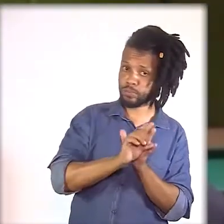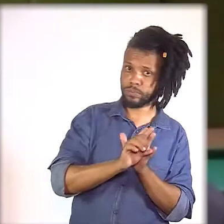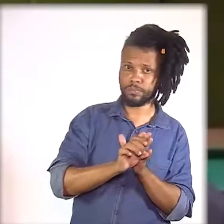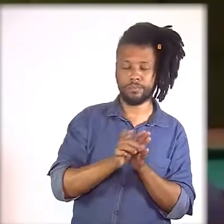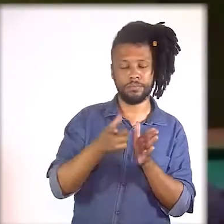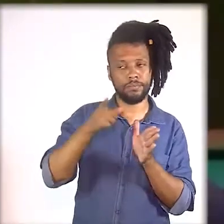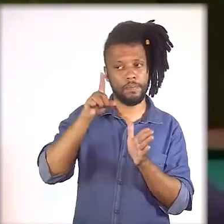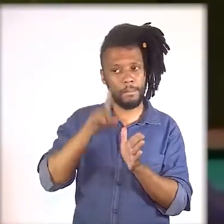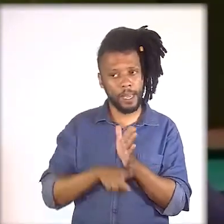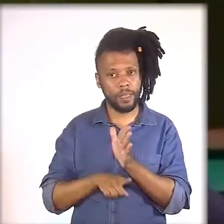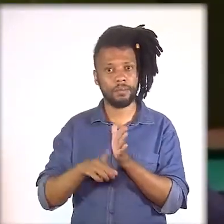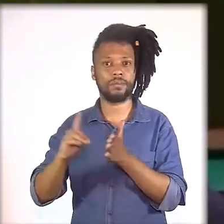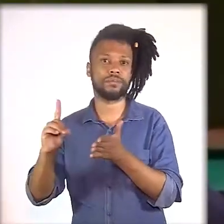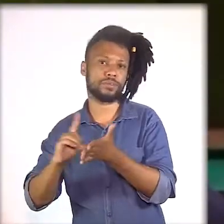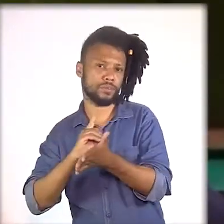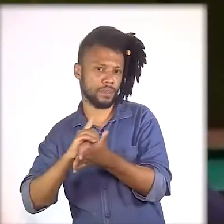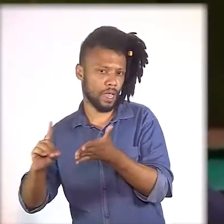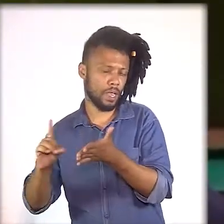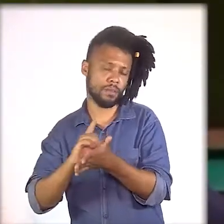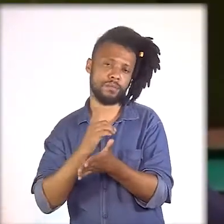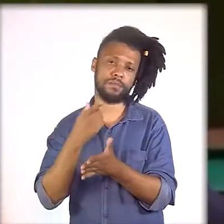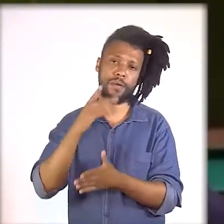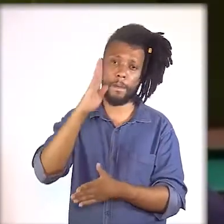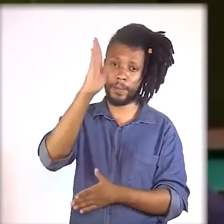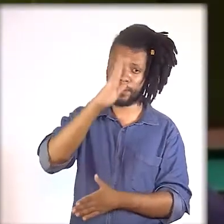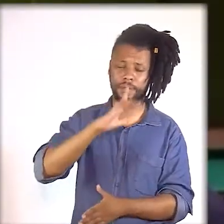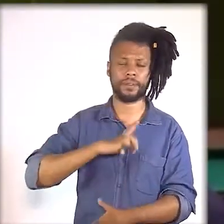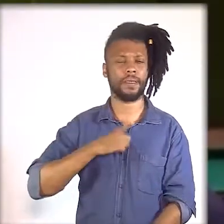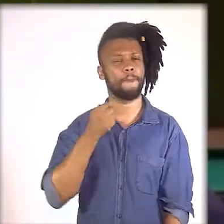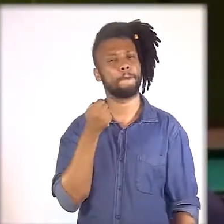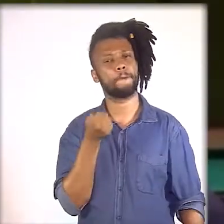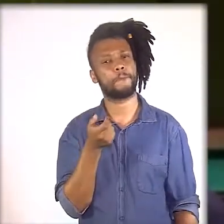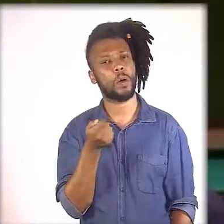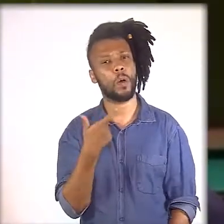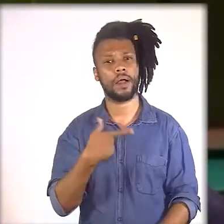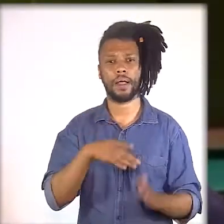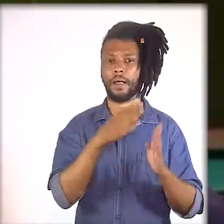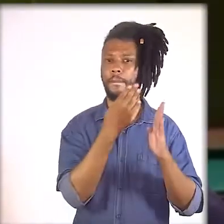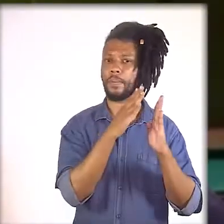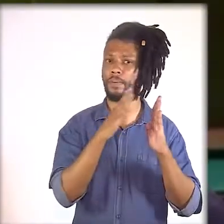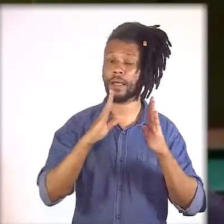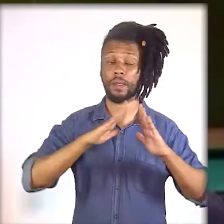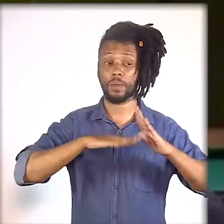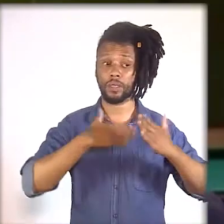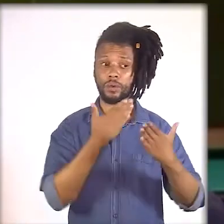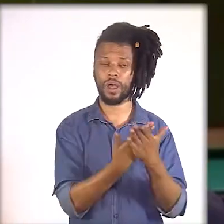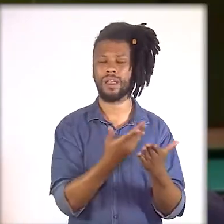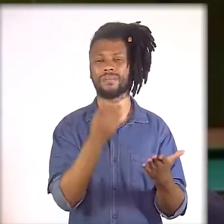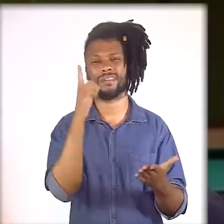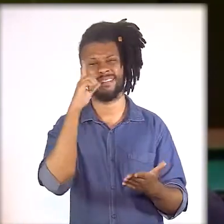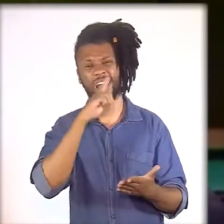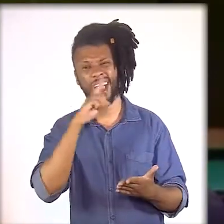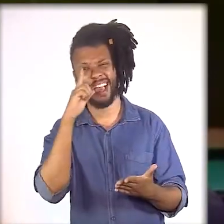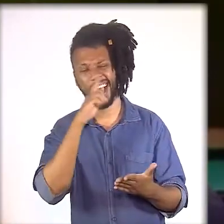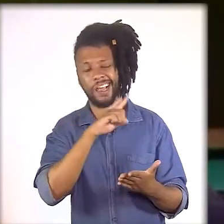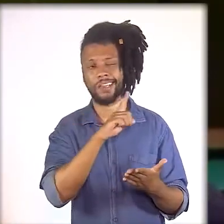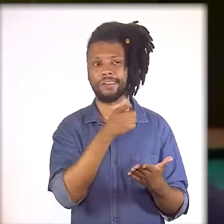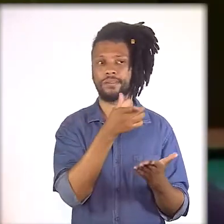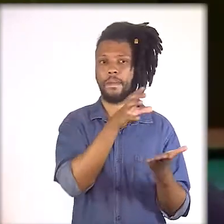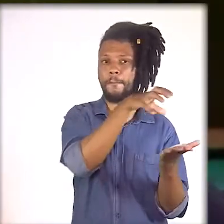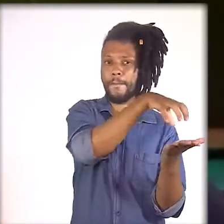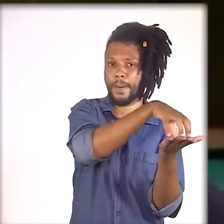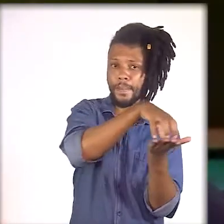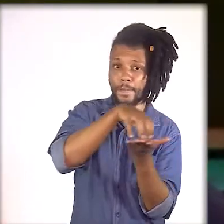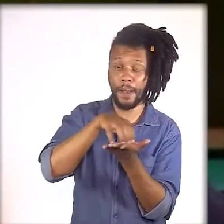Google, menos ainda em dicionário, num país que tem pouquíssimas bibliotecas e com escolas muito mal equipadas.